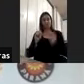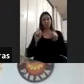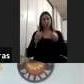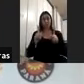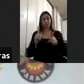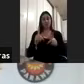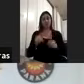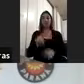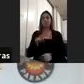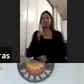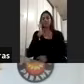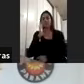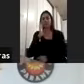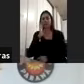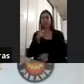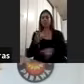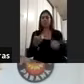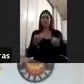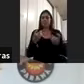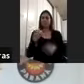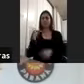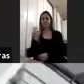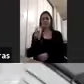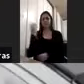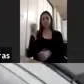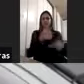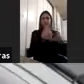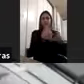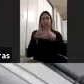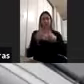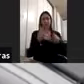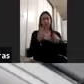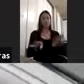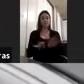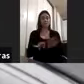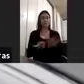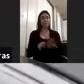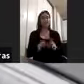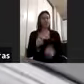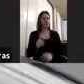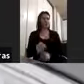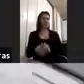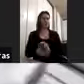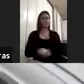nos aproxima ainda mais. É com você, Fernando.